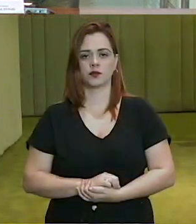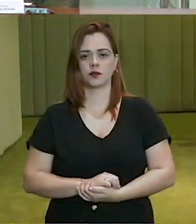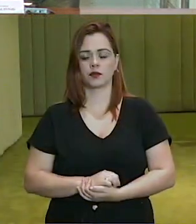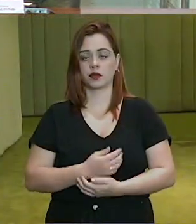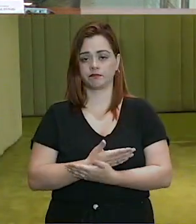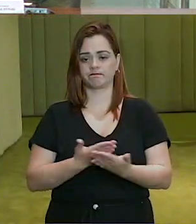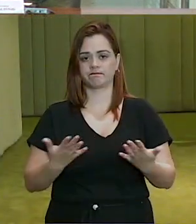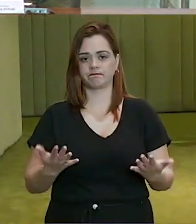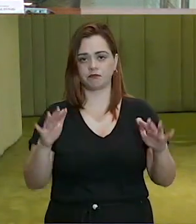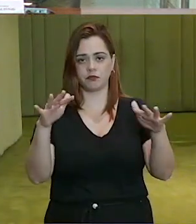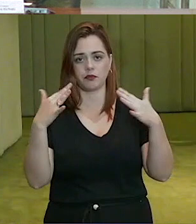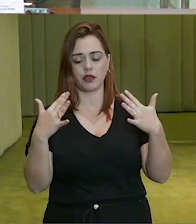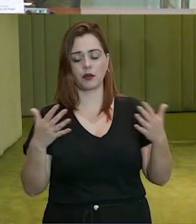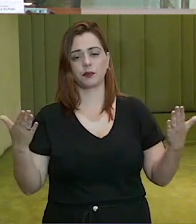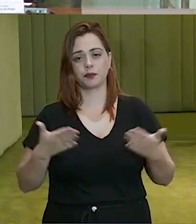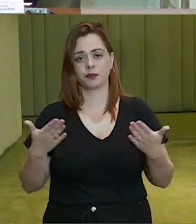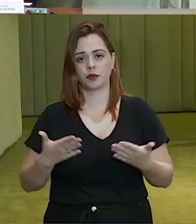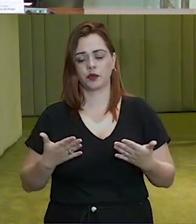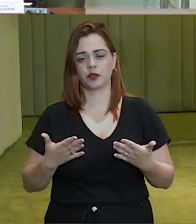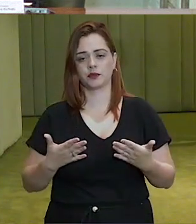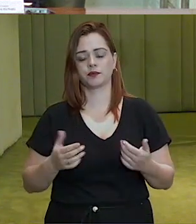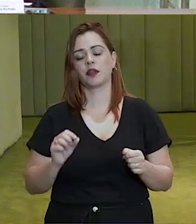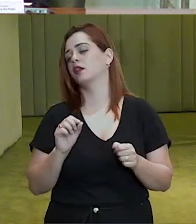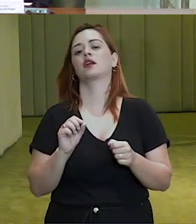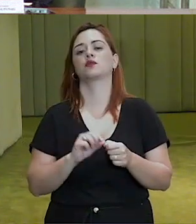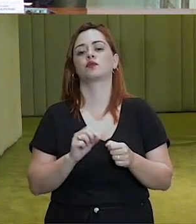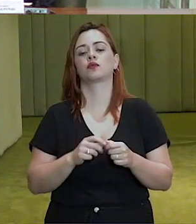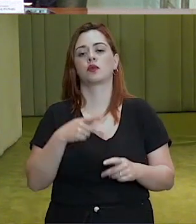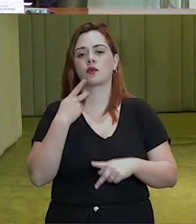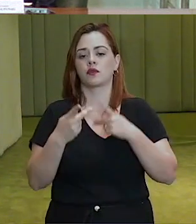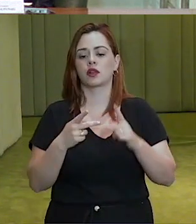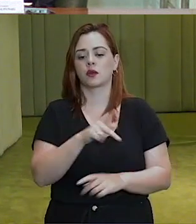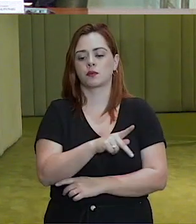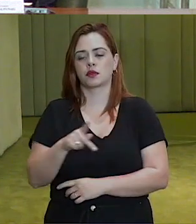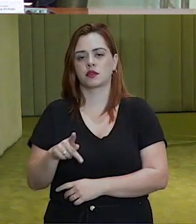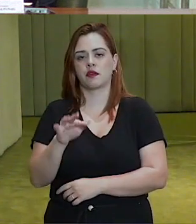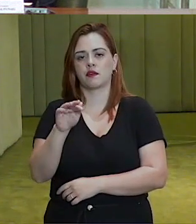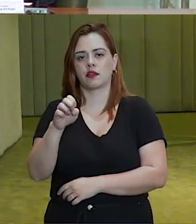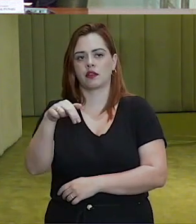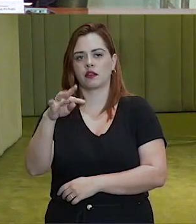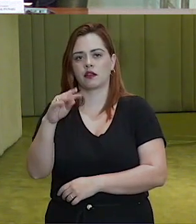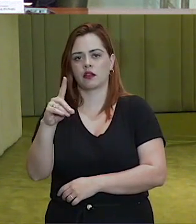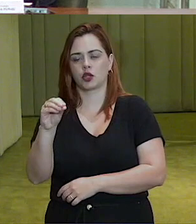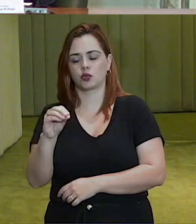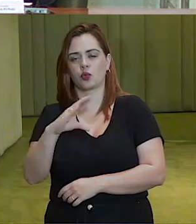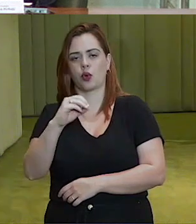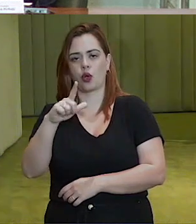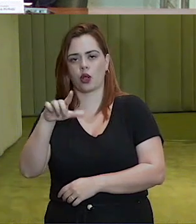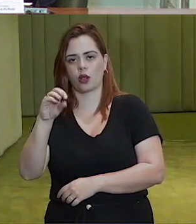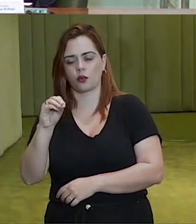Senhoras e senhores, neste momento, fará uso da palavra o senhor presidente Fernando Collor de Mello.